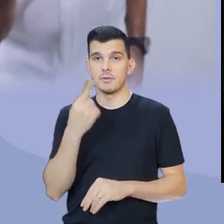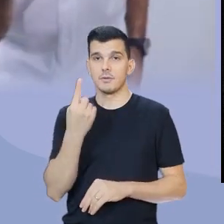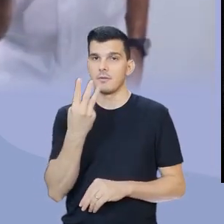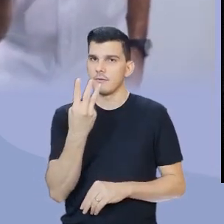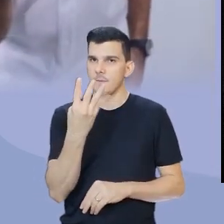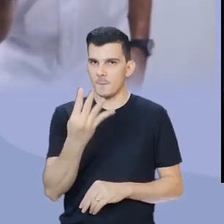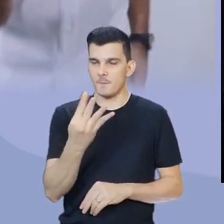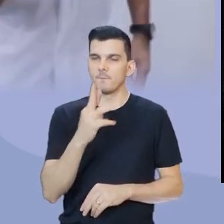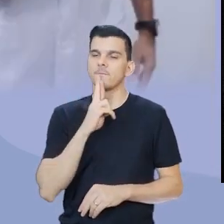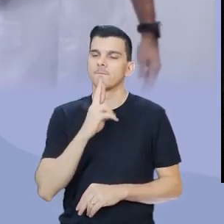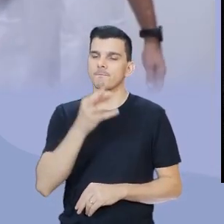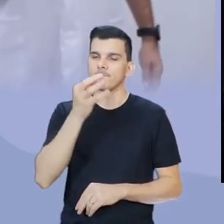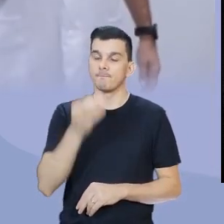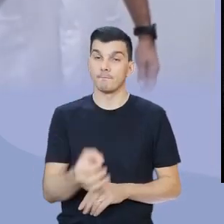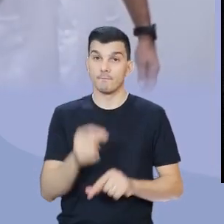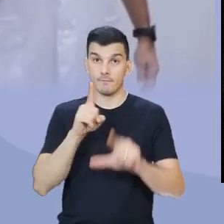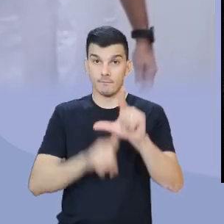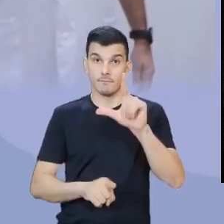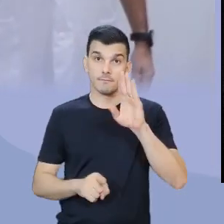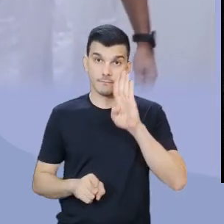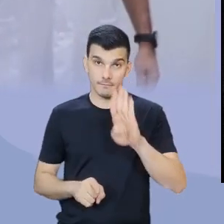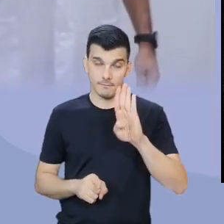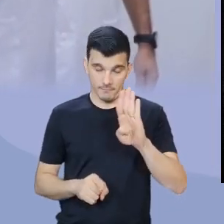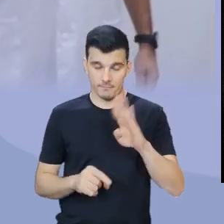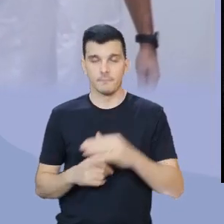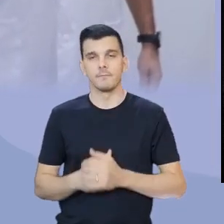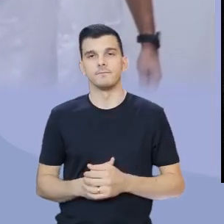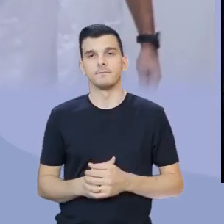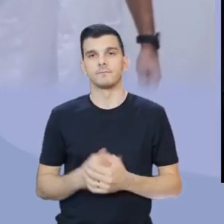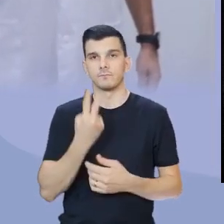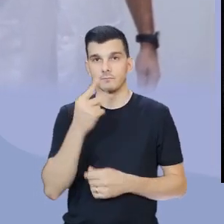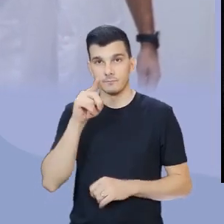2,134. Resposta certa, letra B,